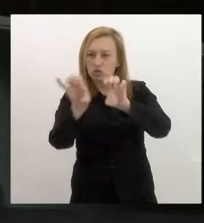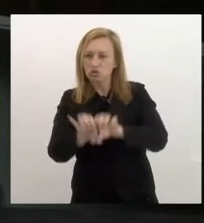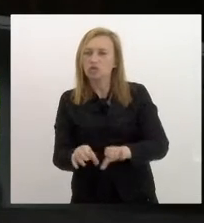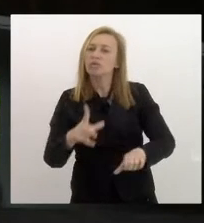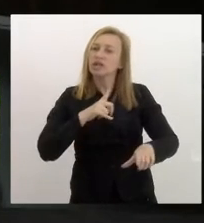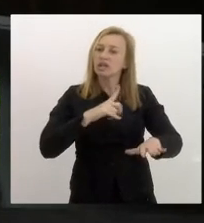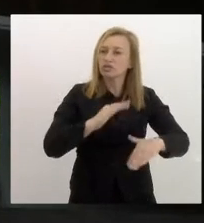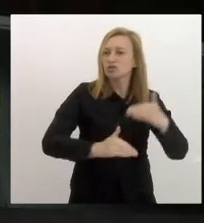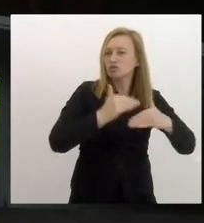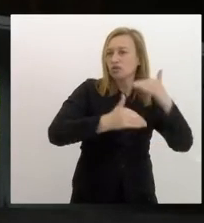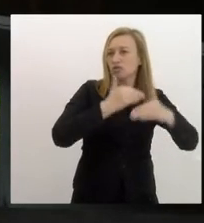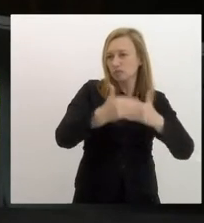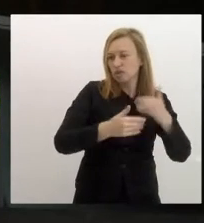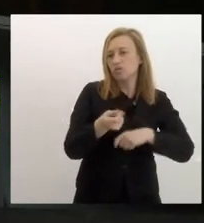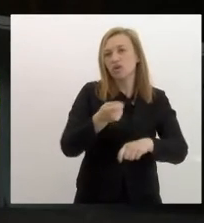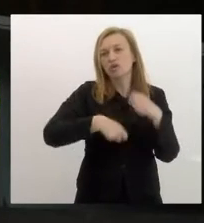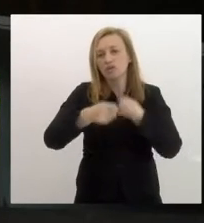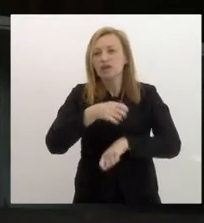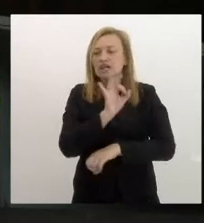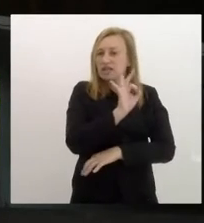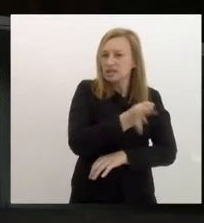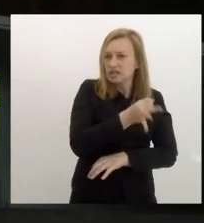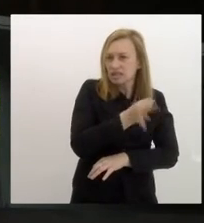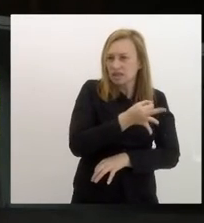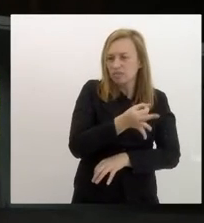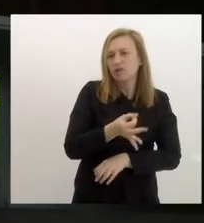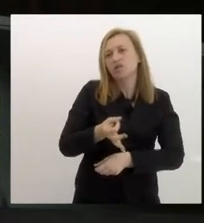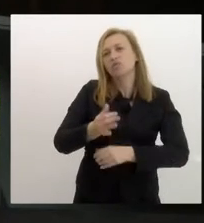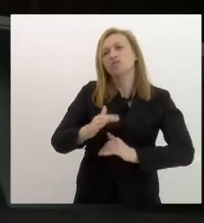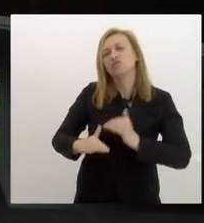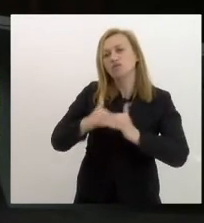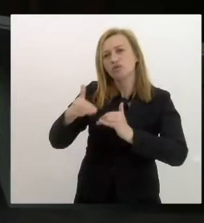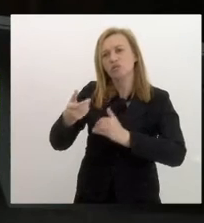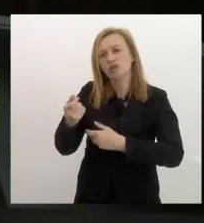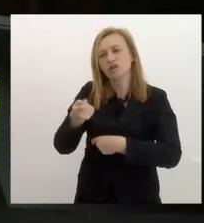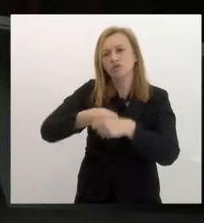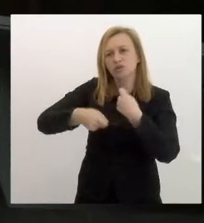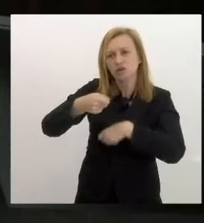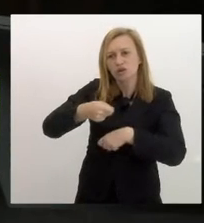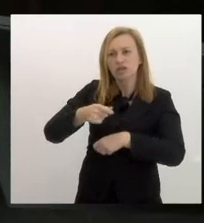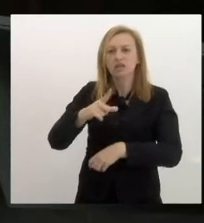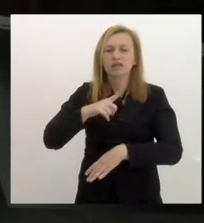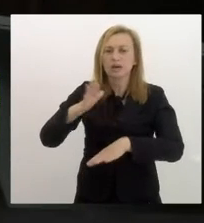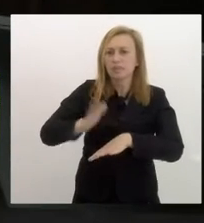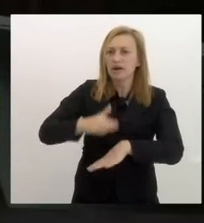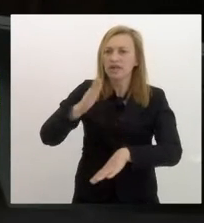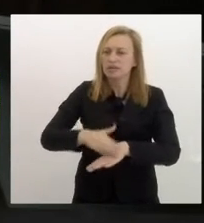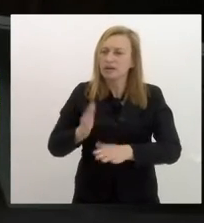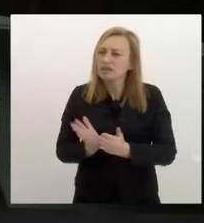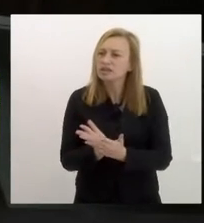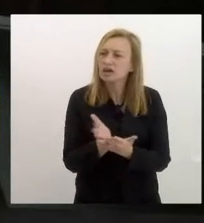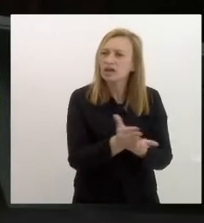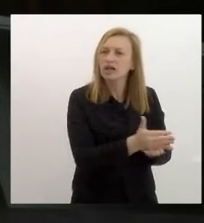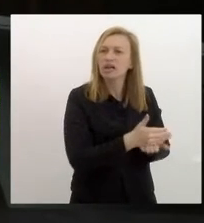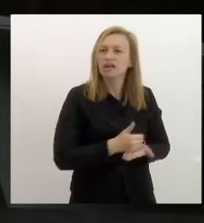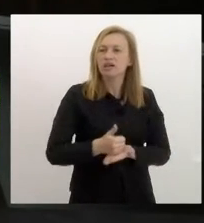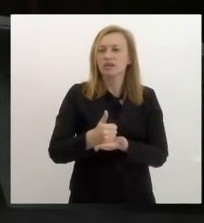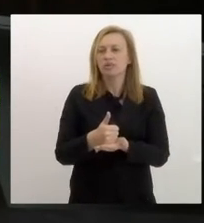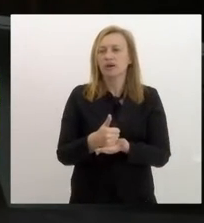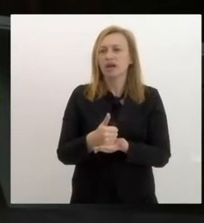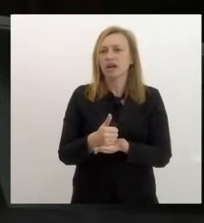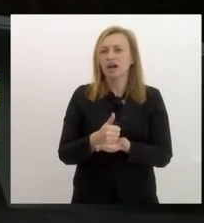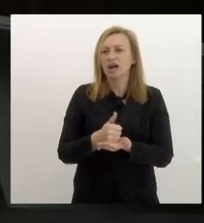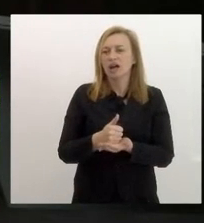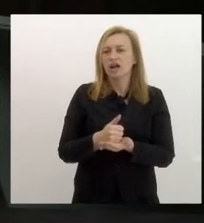desenvolvimento econômico e consequentemente um desenvolvimento econômico gerarmos mais arrecadação para fazer Face